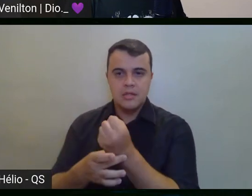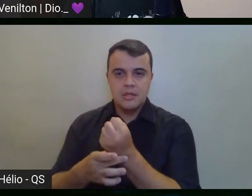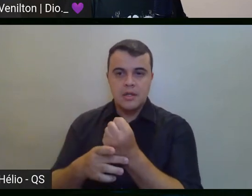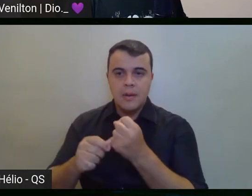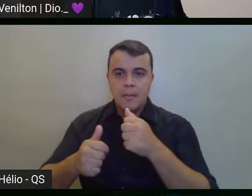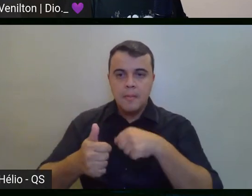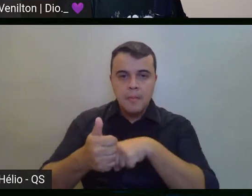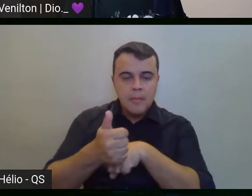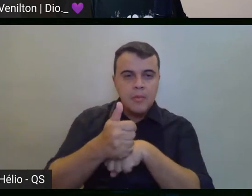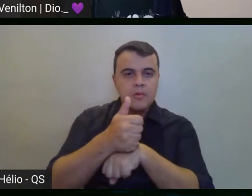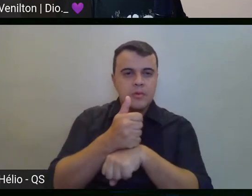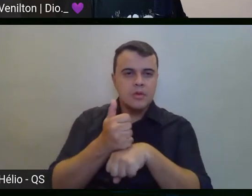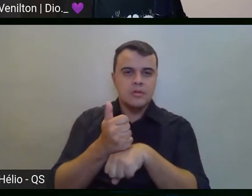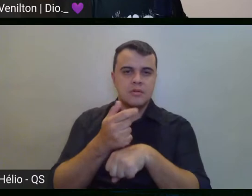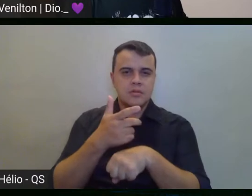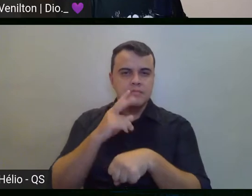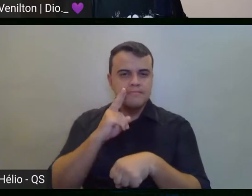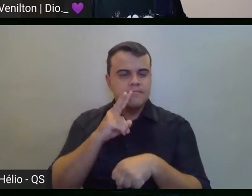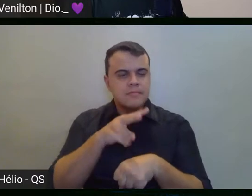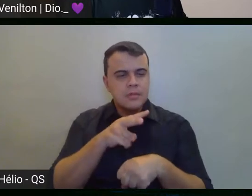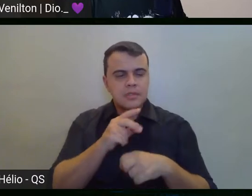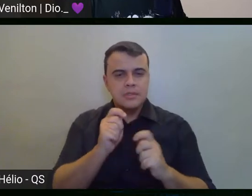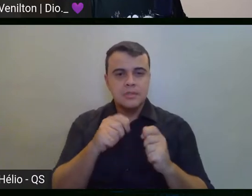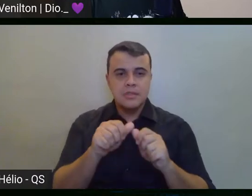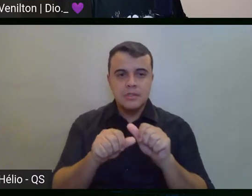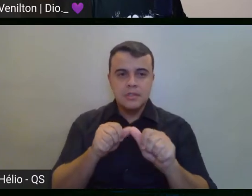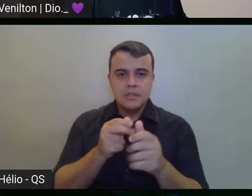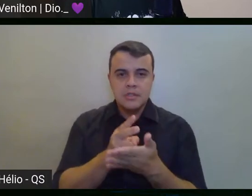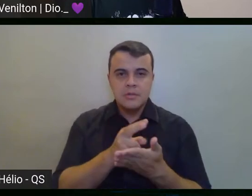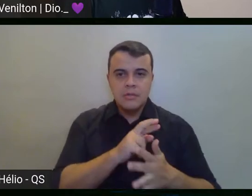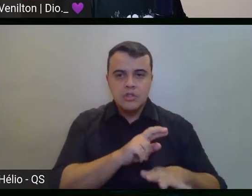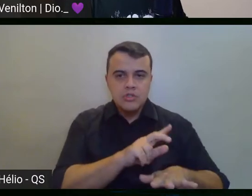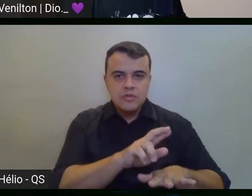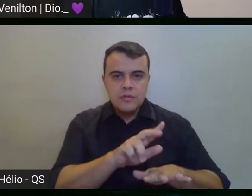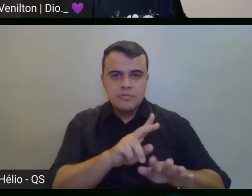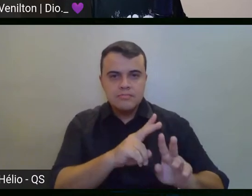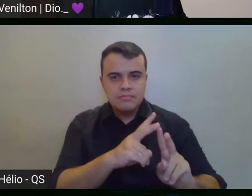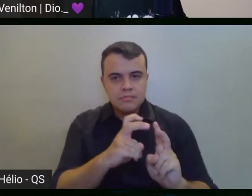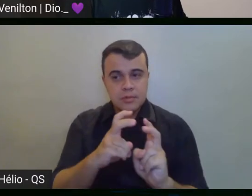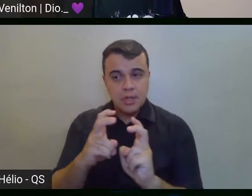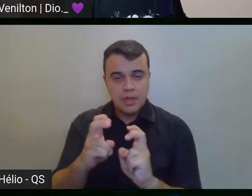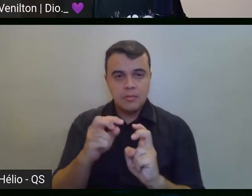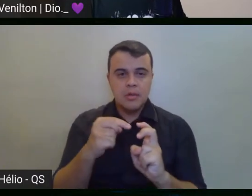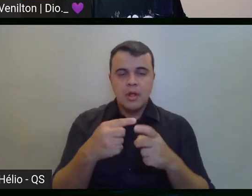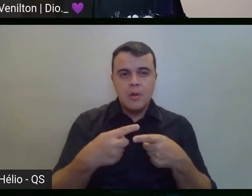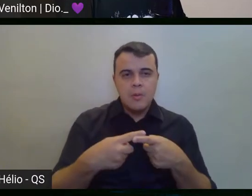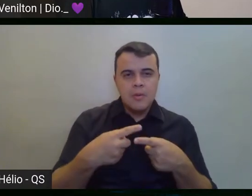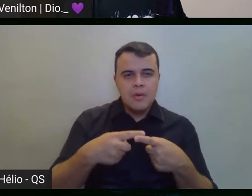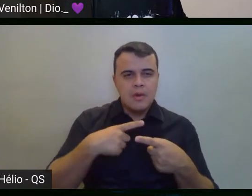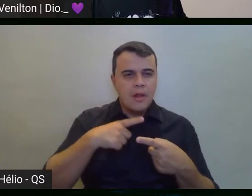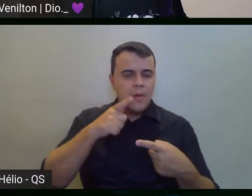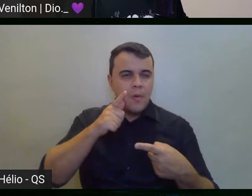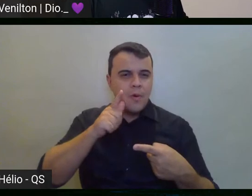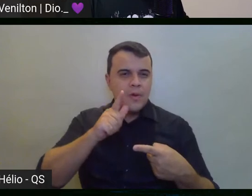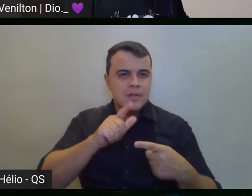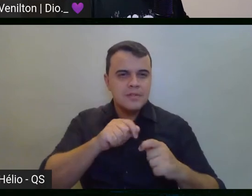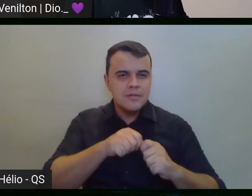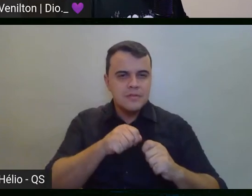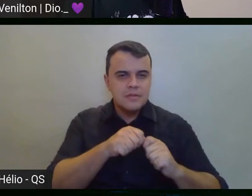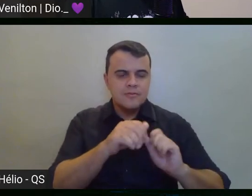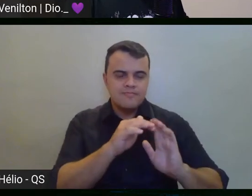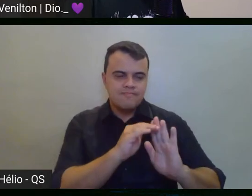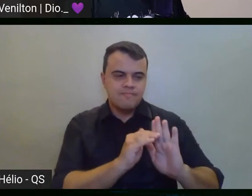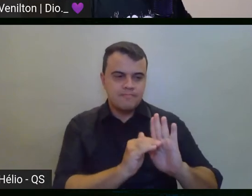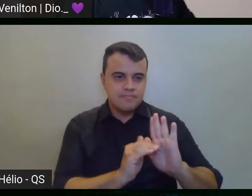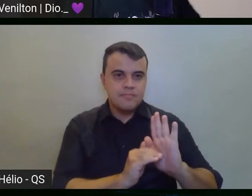que consigam entrar Entre todos os vieses Sabe desde o cara que consegue fazer um script